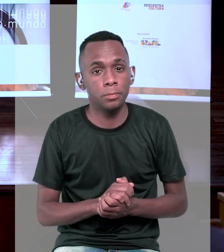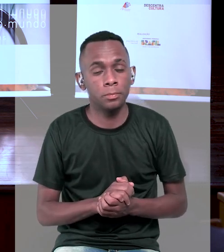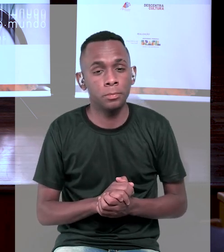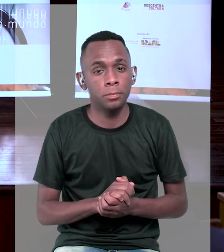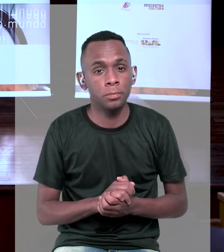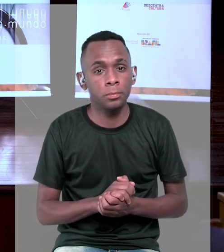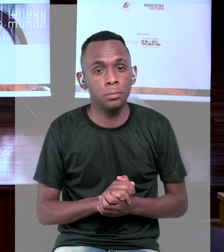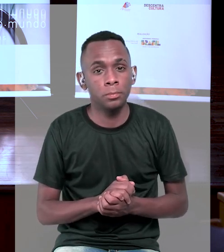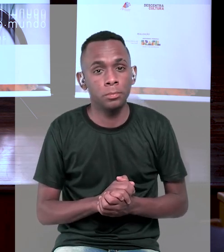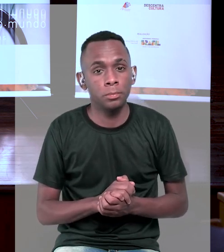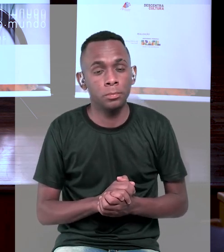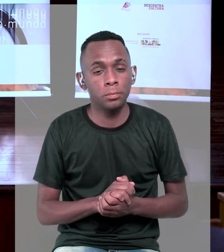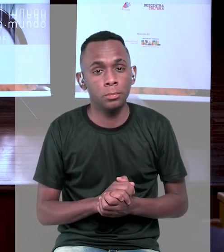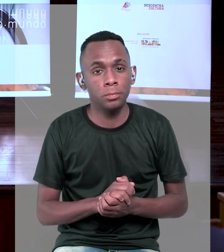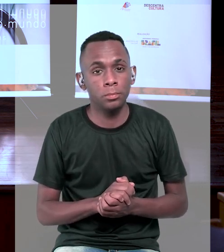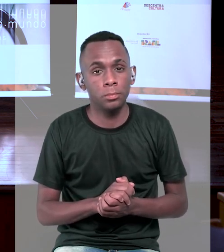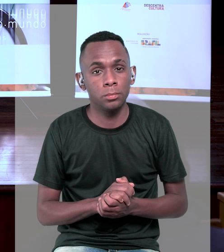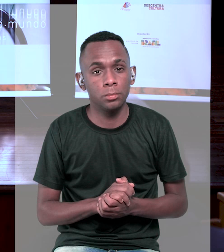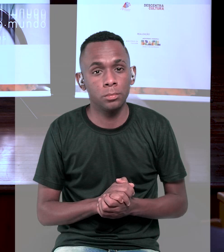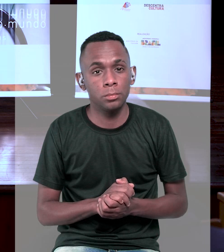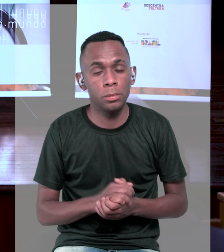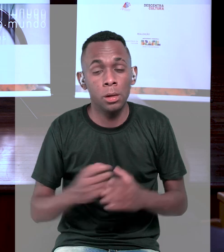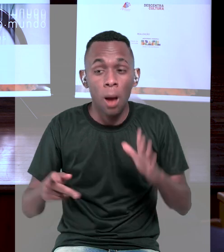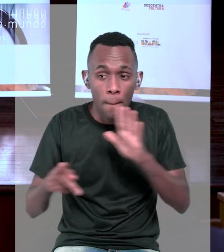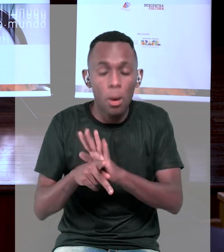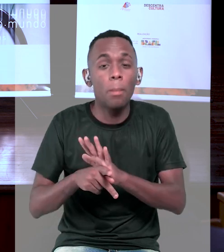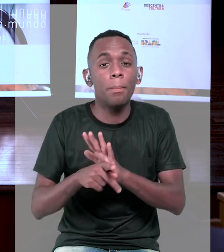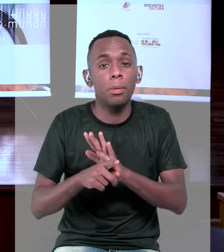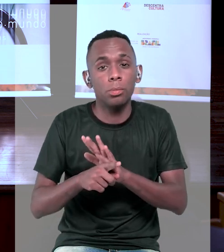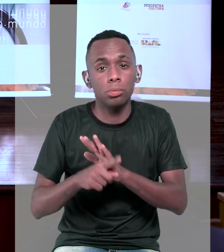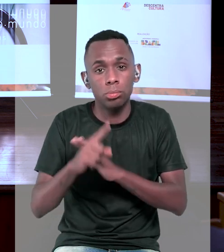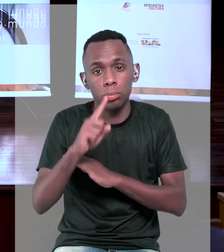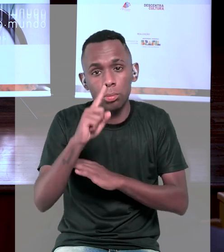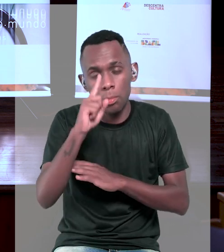submete a uma ordem unida